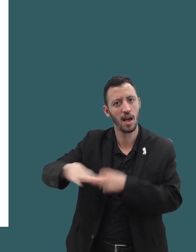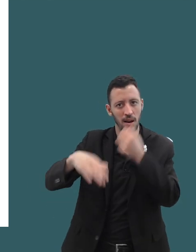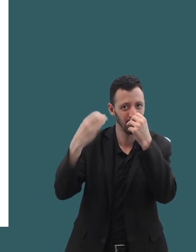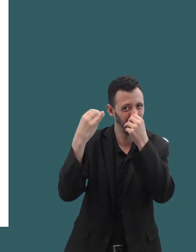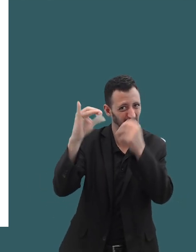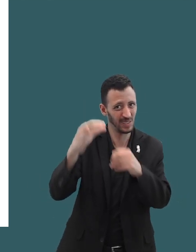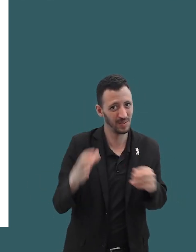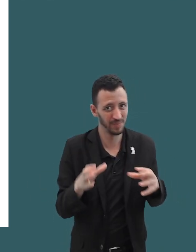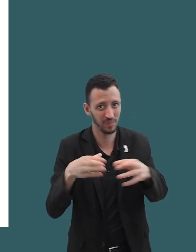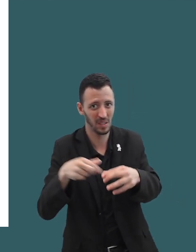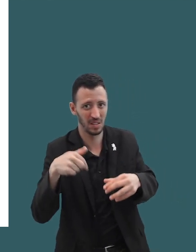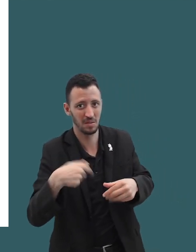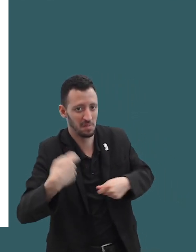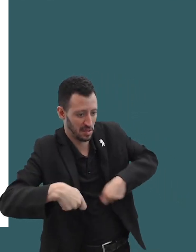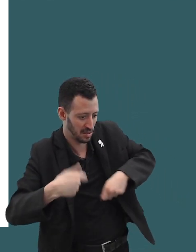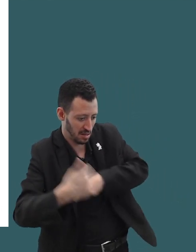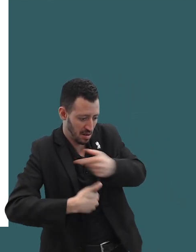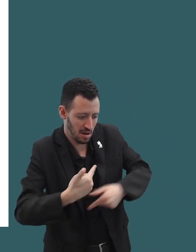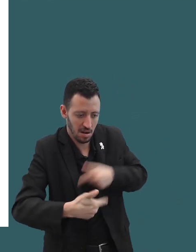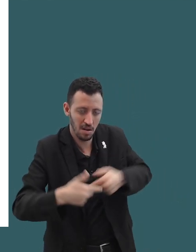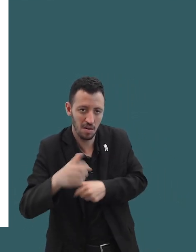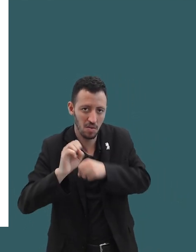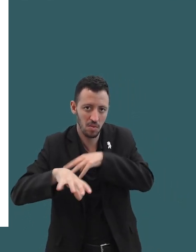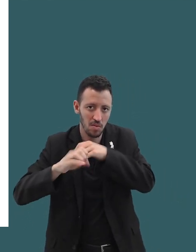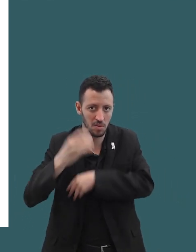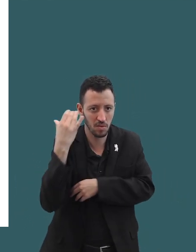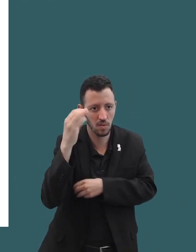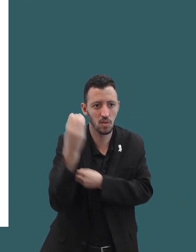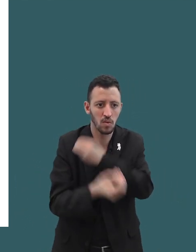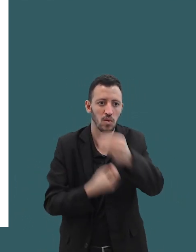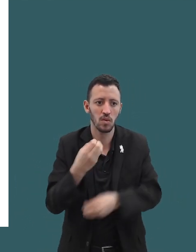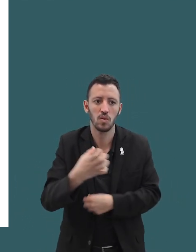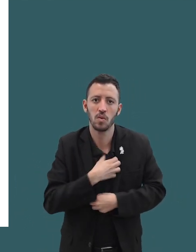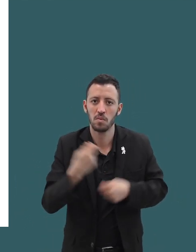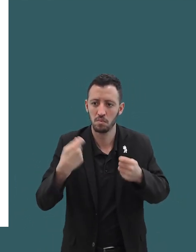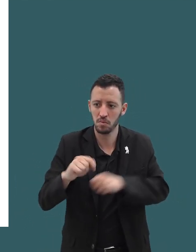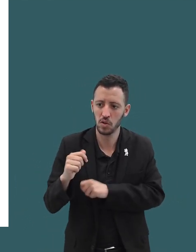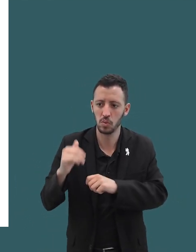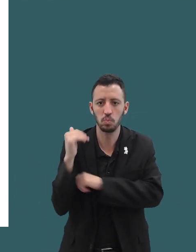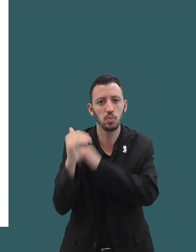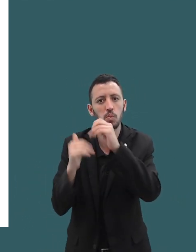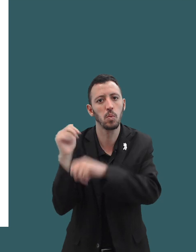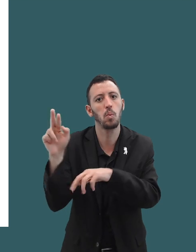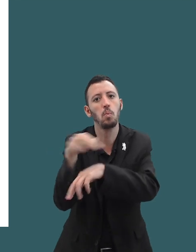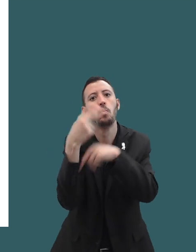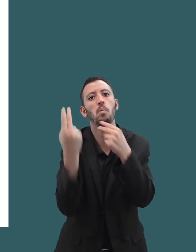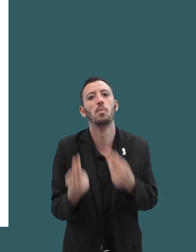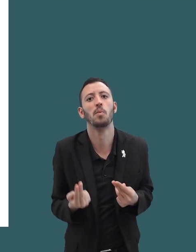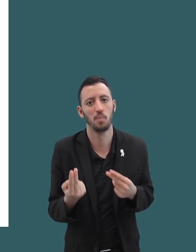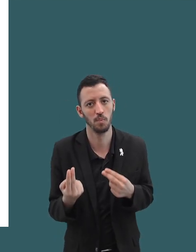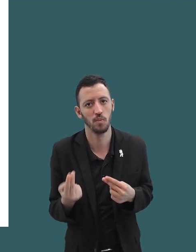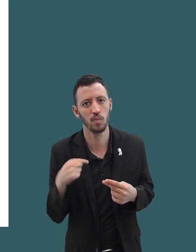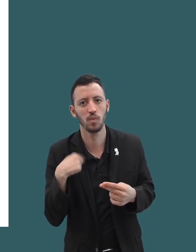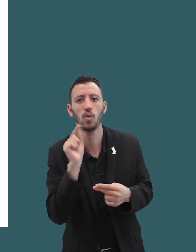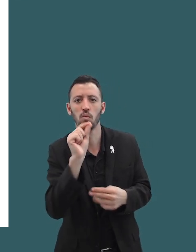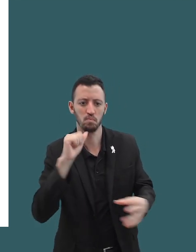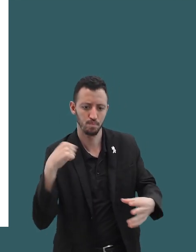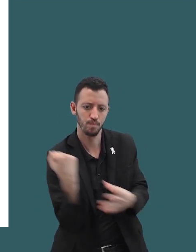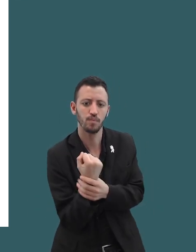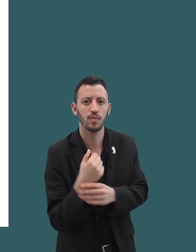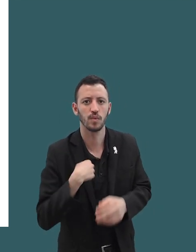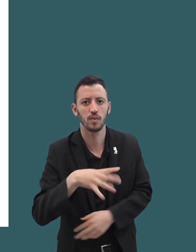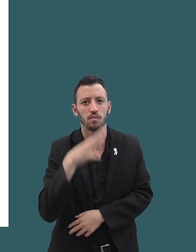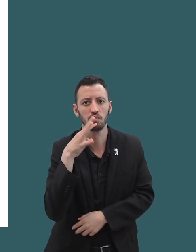científica. Porque temos que trabalhar a educação científica como forma de desenvolvimento humano, porque eu defendo que